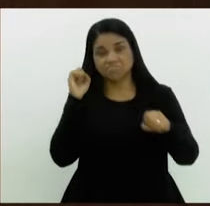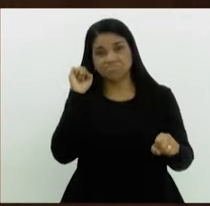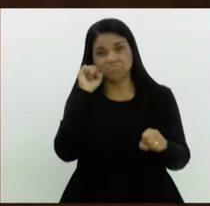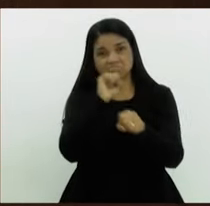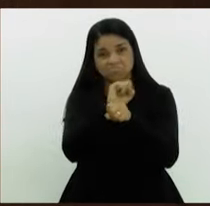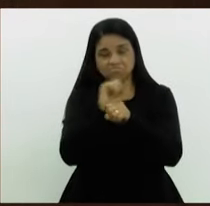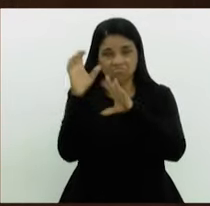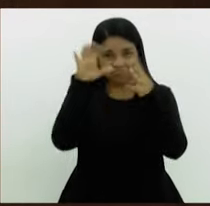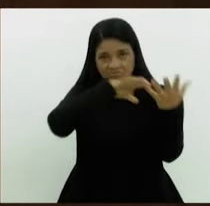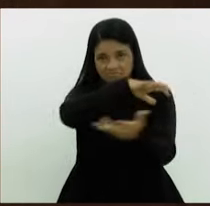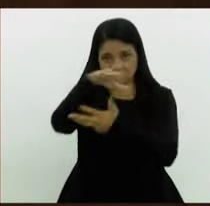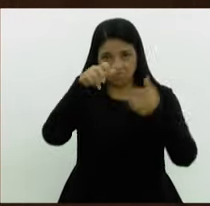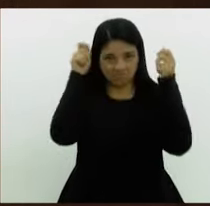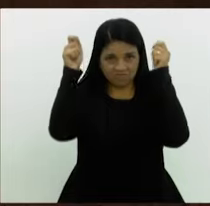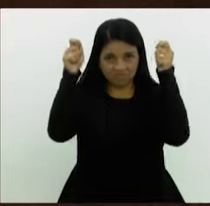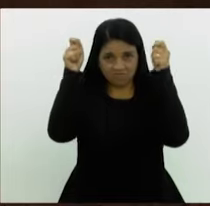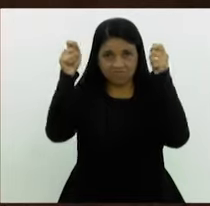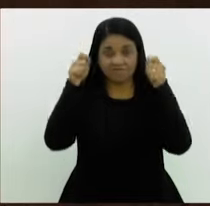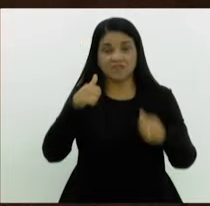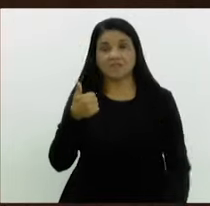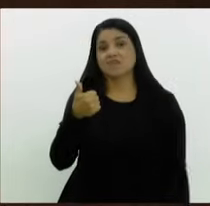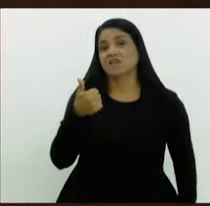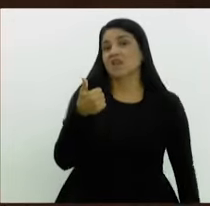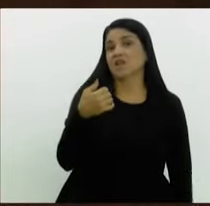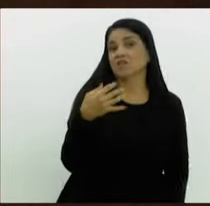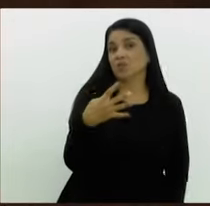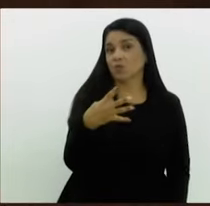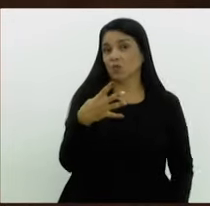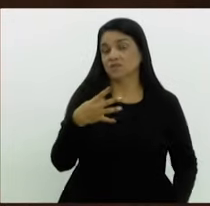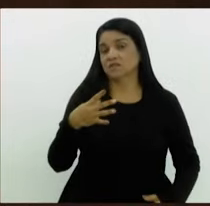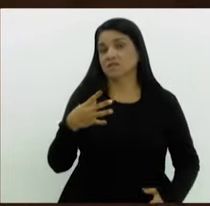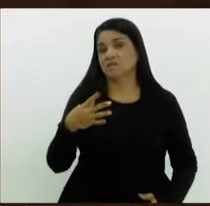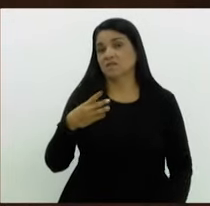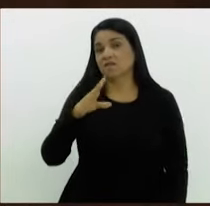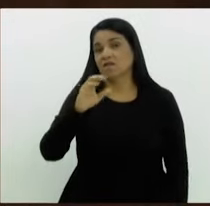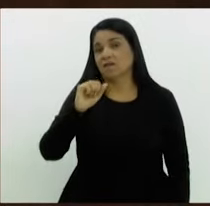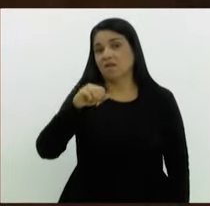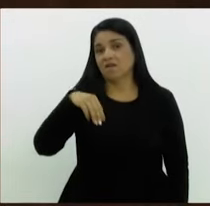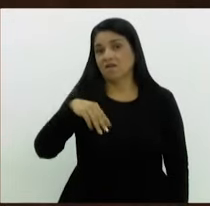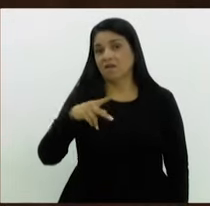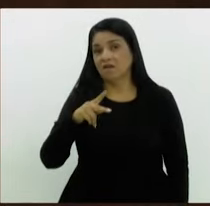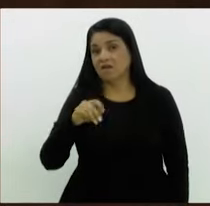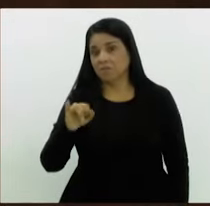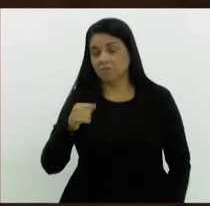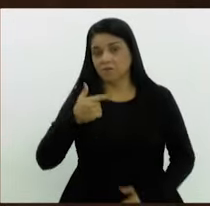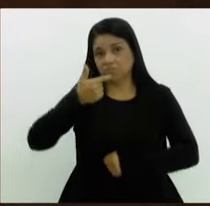paralisadas e 14 campi do Colégio